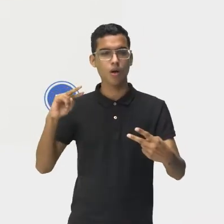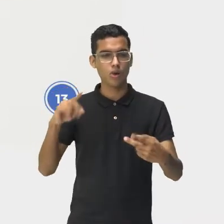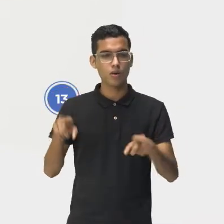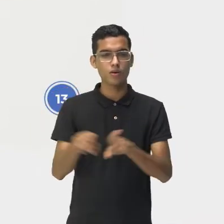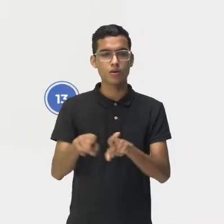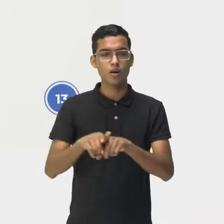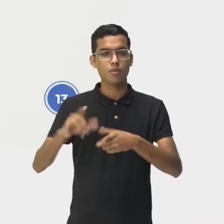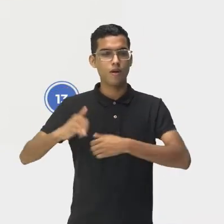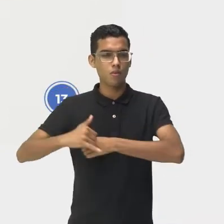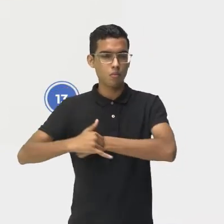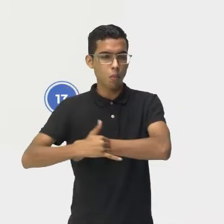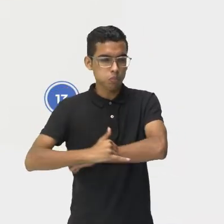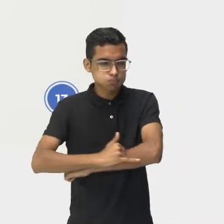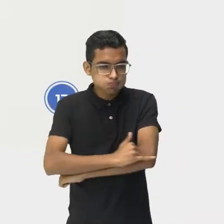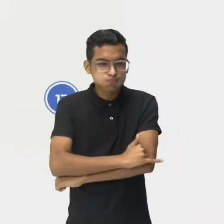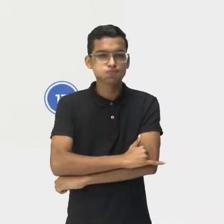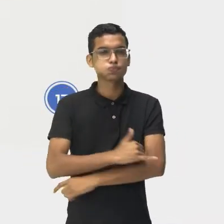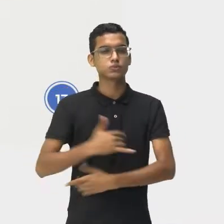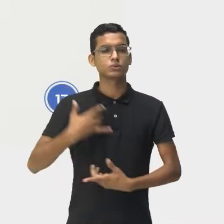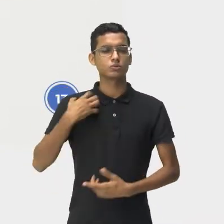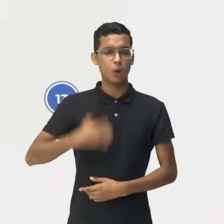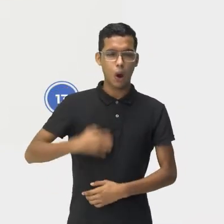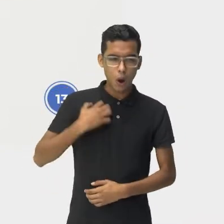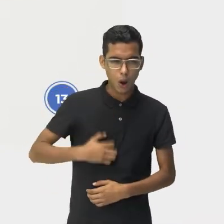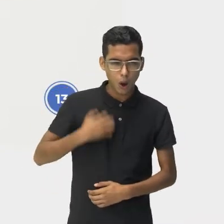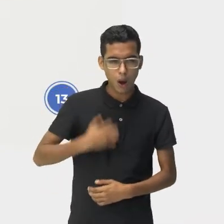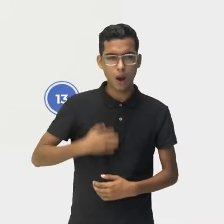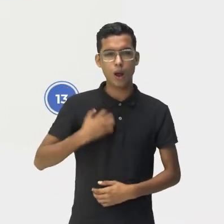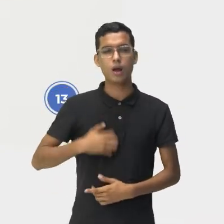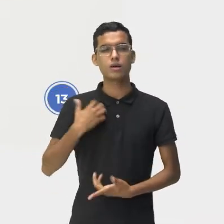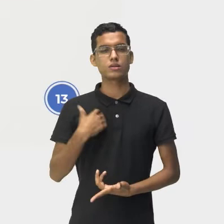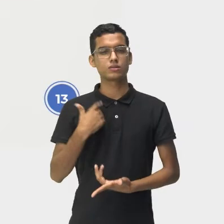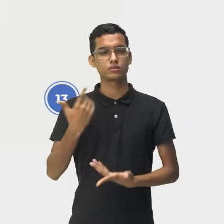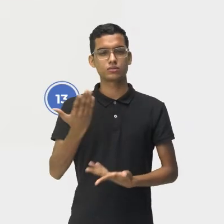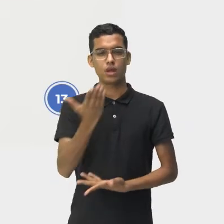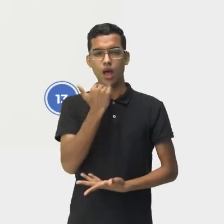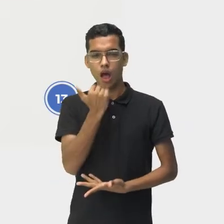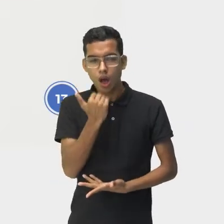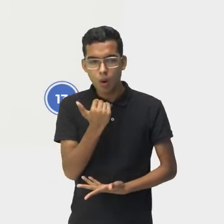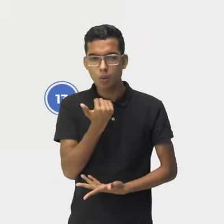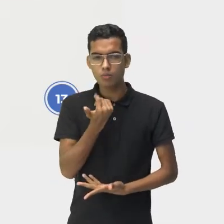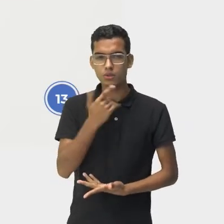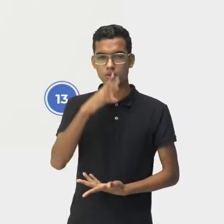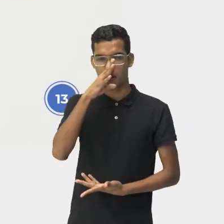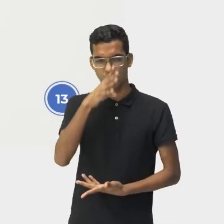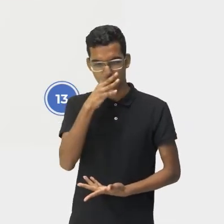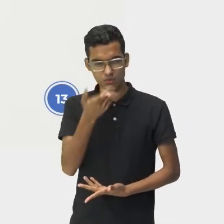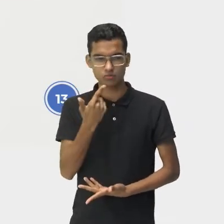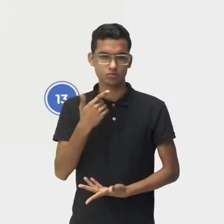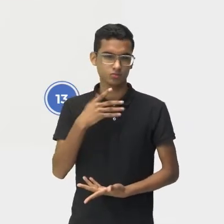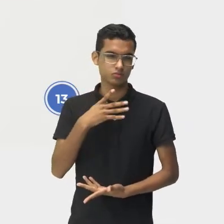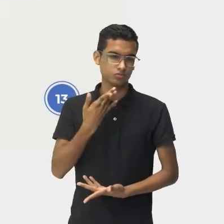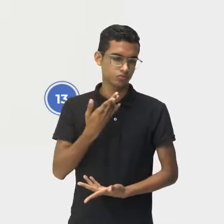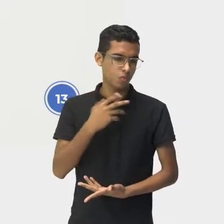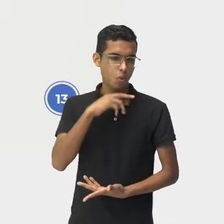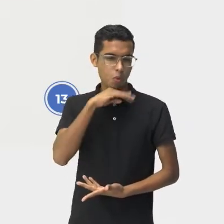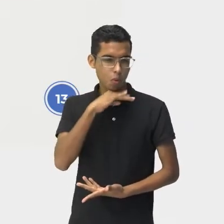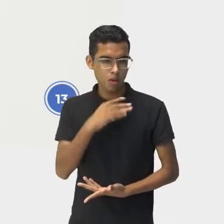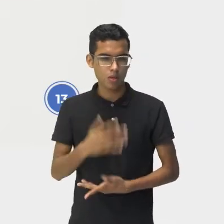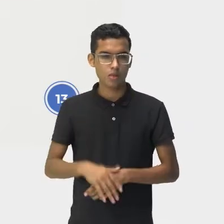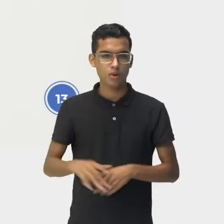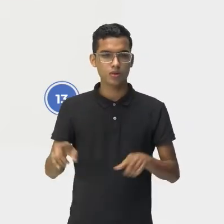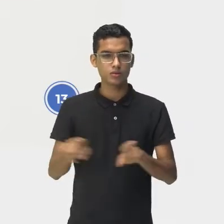obesidade, do estresse, da alimentação não saudável e do excesso de sal. Tudo isso pode ser